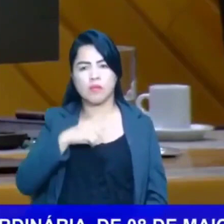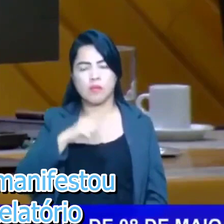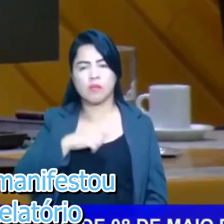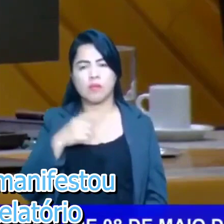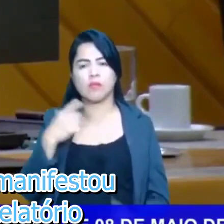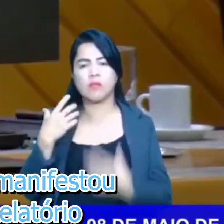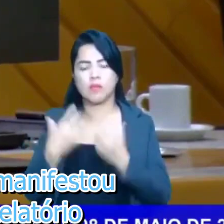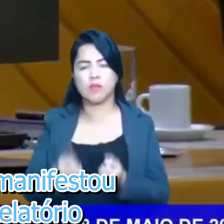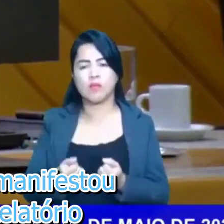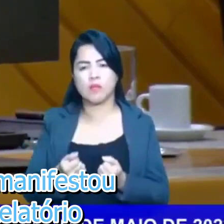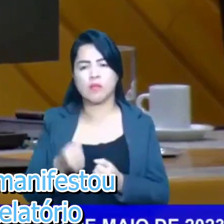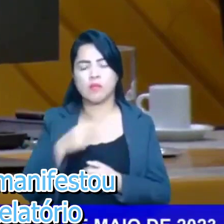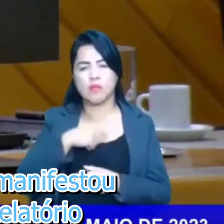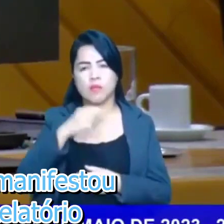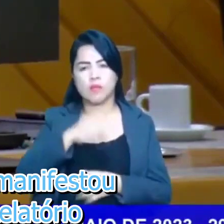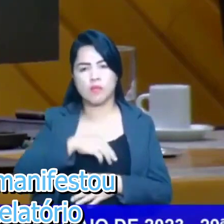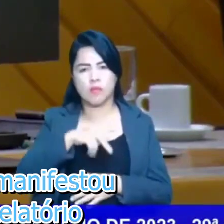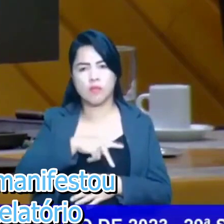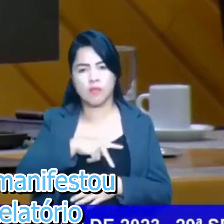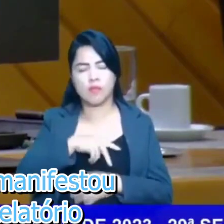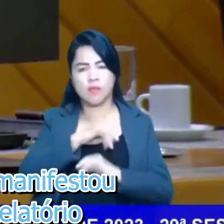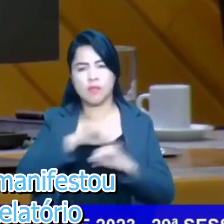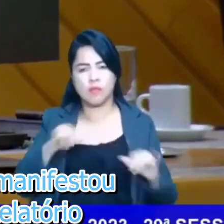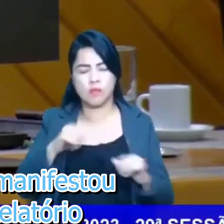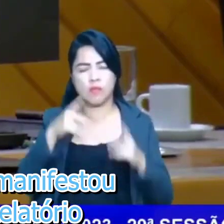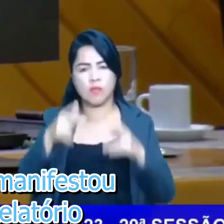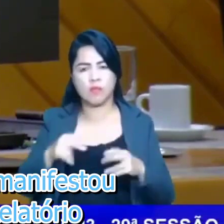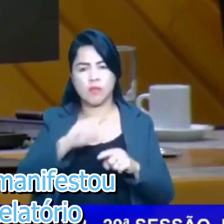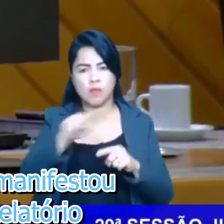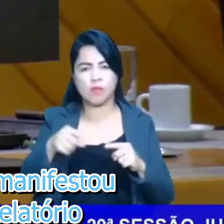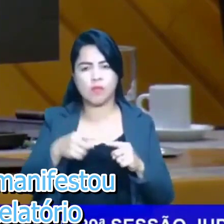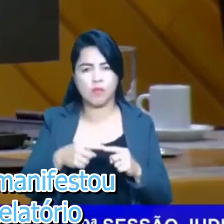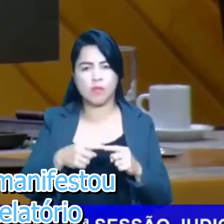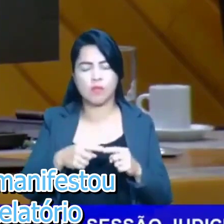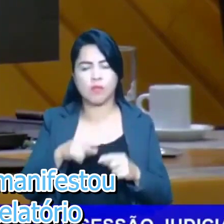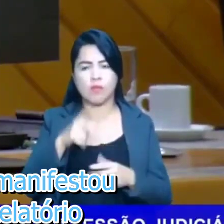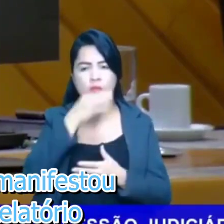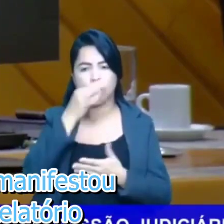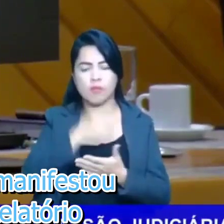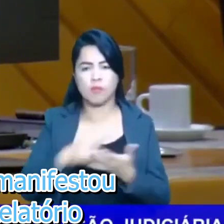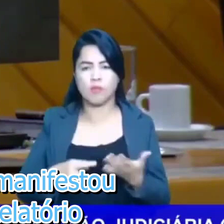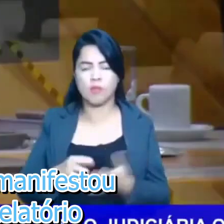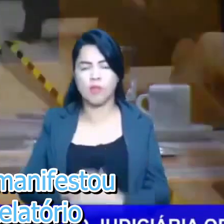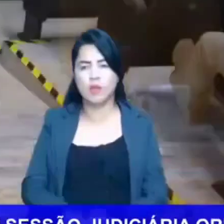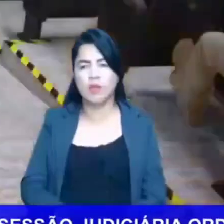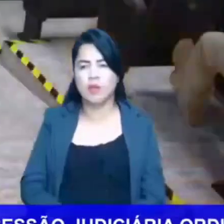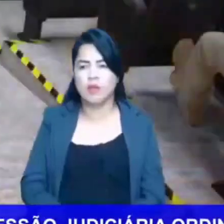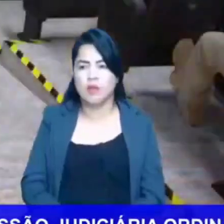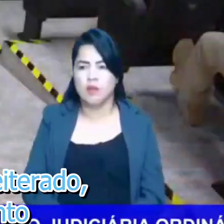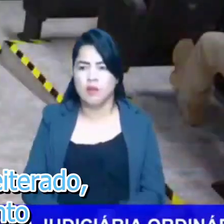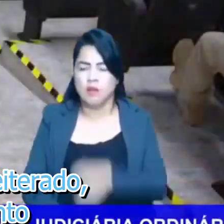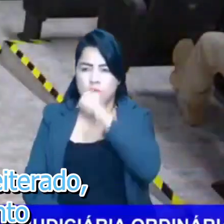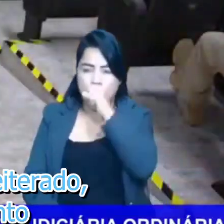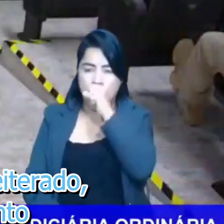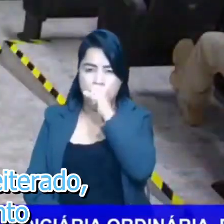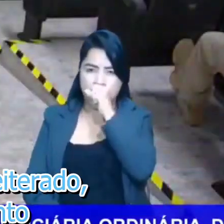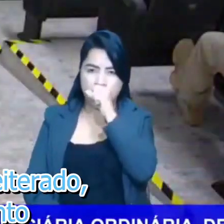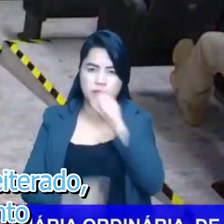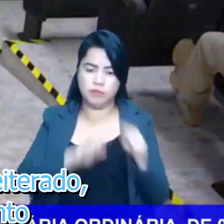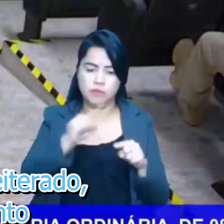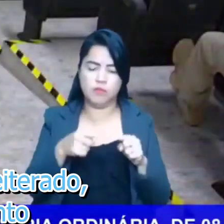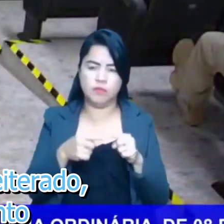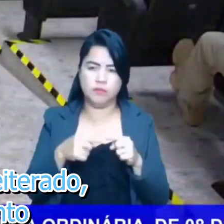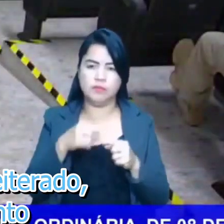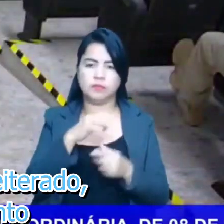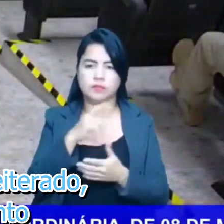sugeriu a aprovação das contas. O Ministério Público se manifestou no mesmo sentido em todos os feitos. É o relatório. Relatório, doutor Pablo. Reitero o parecer, senhor